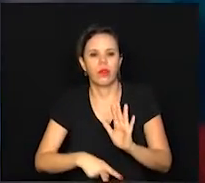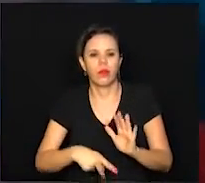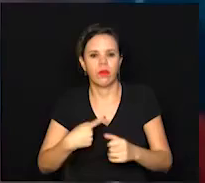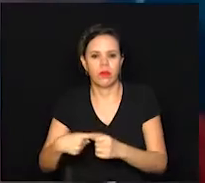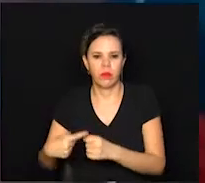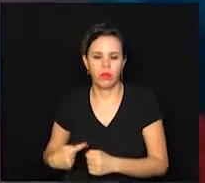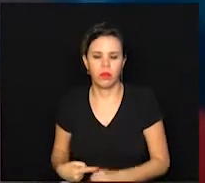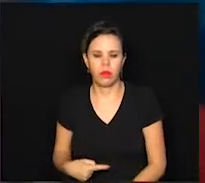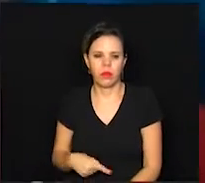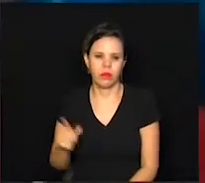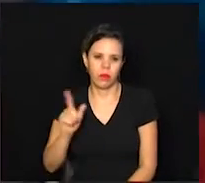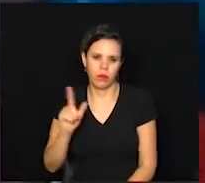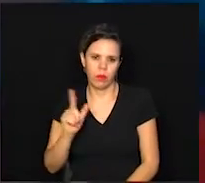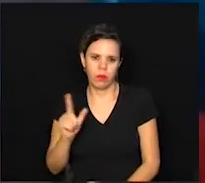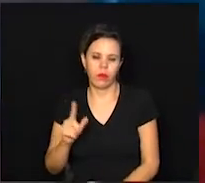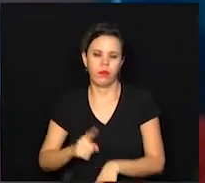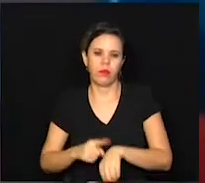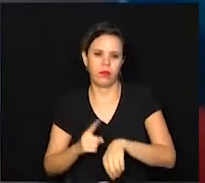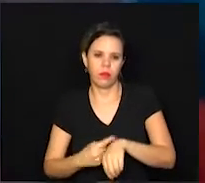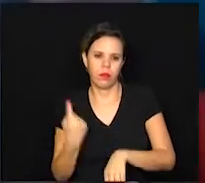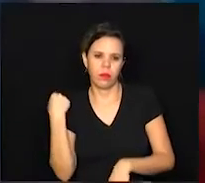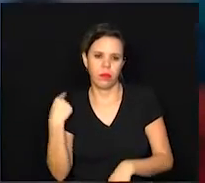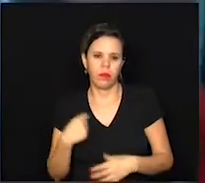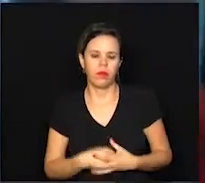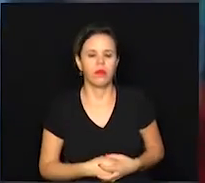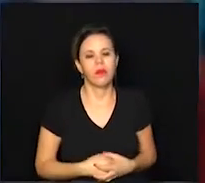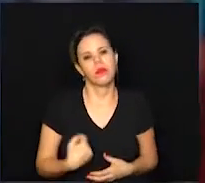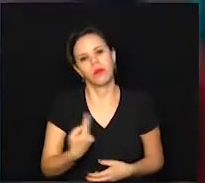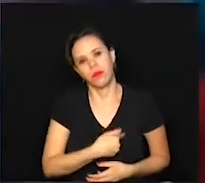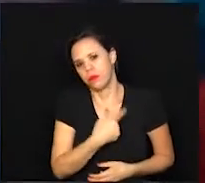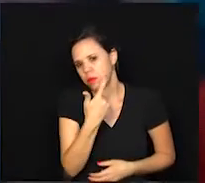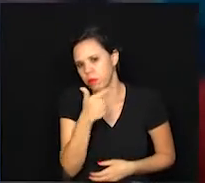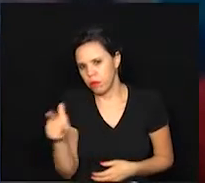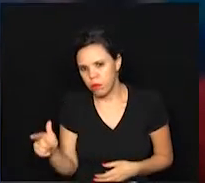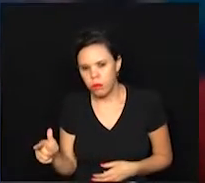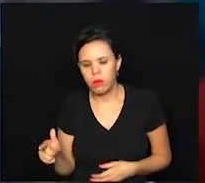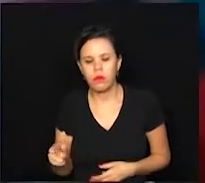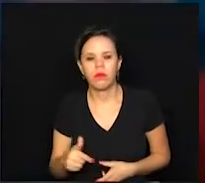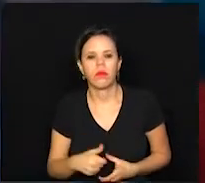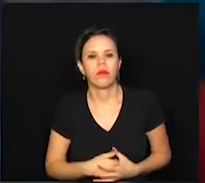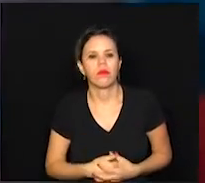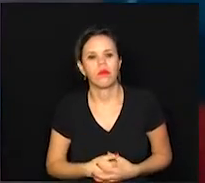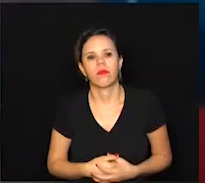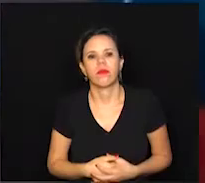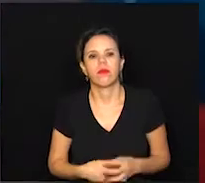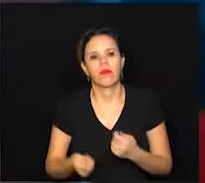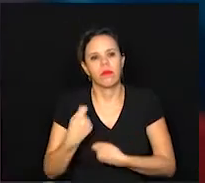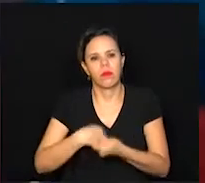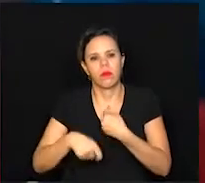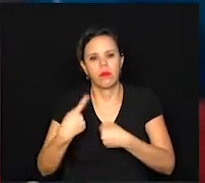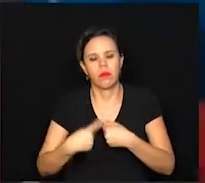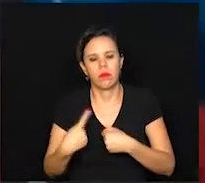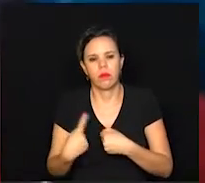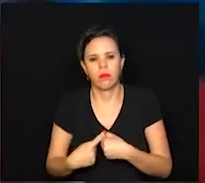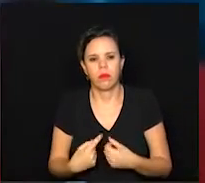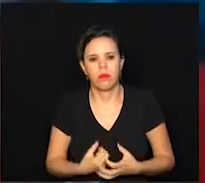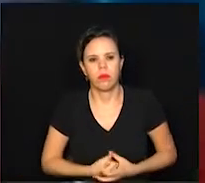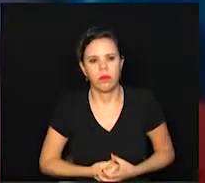municipais. Claro, naquele momento, nós não tínhamos na administração municipal